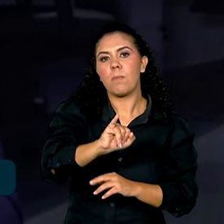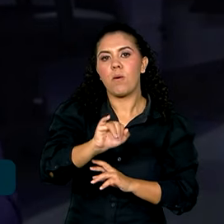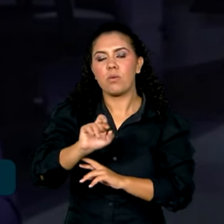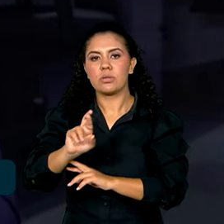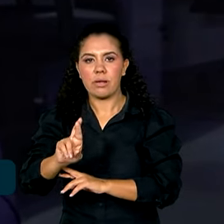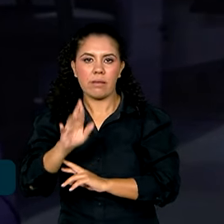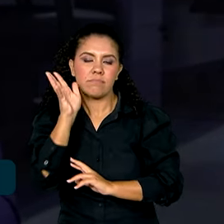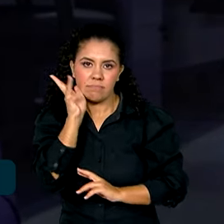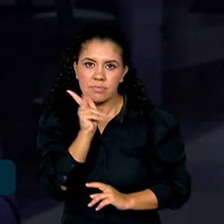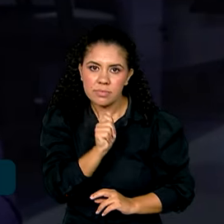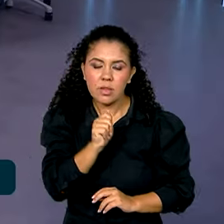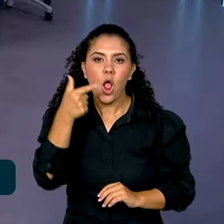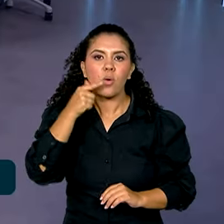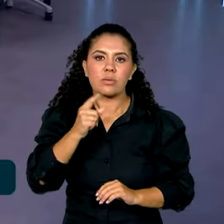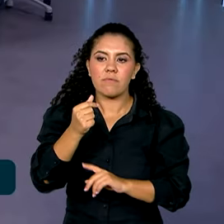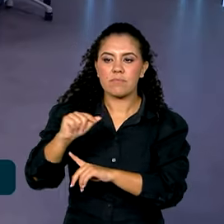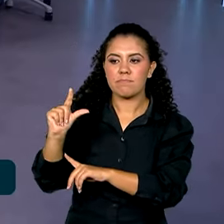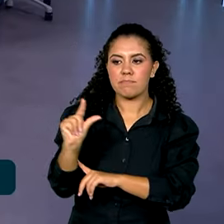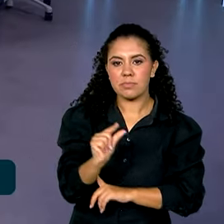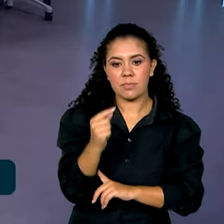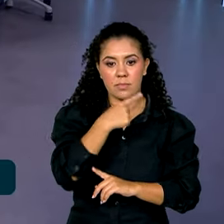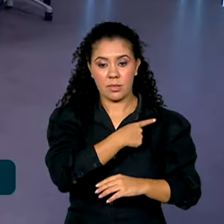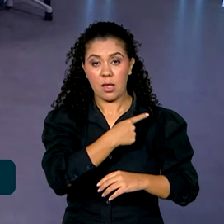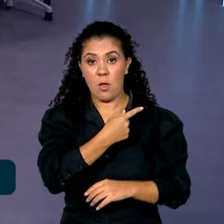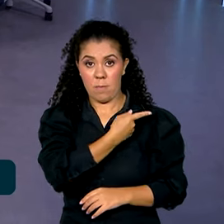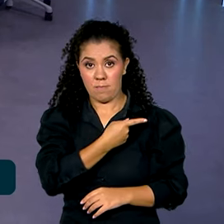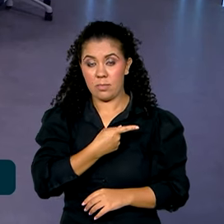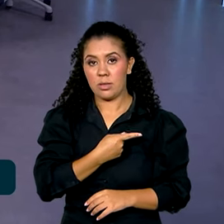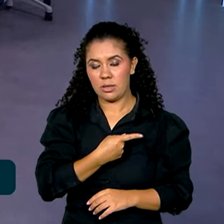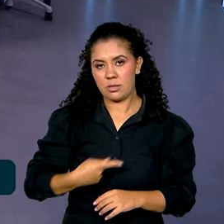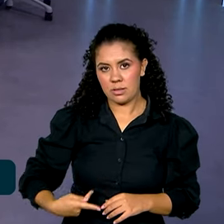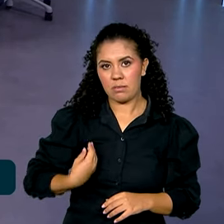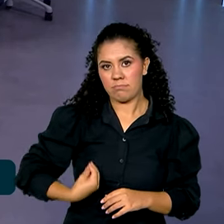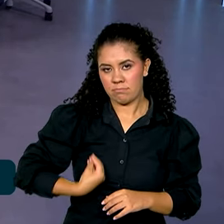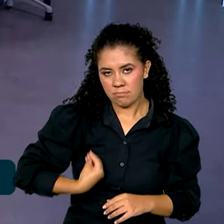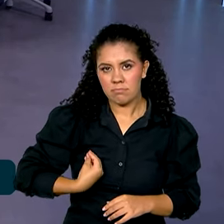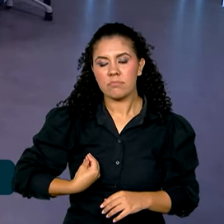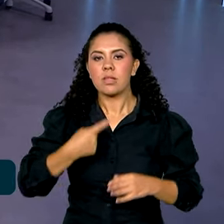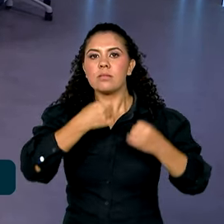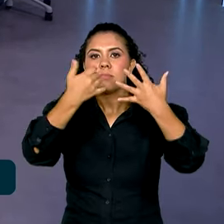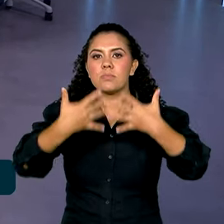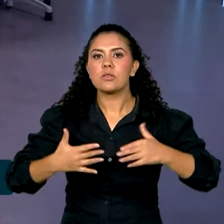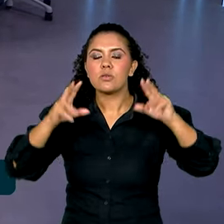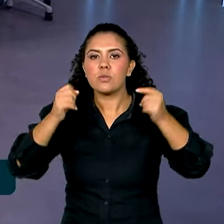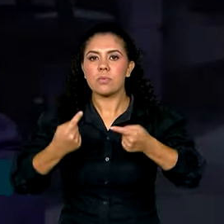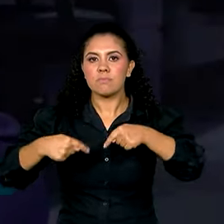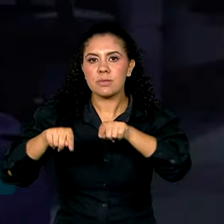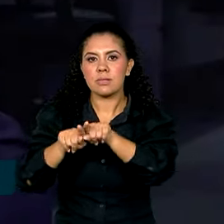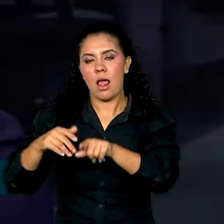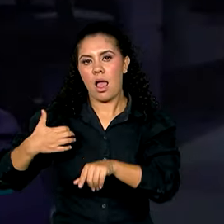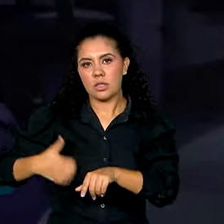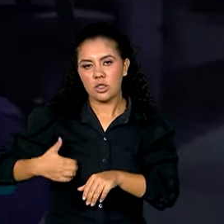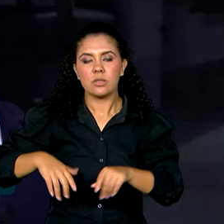torna o crédito mais barato. O presidente em exercício falou sobre a relação com a Argentina e com os parceiros do Mercosul.